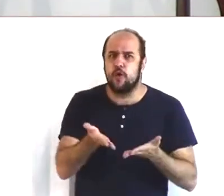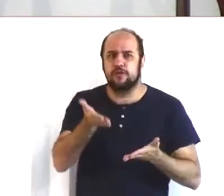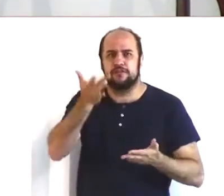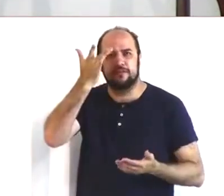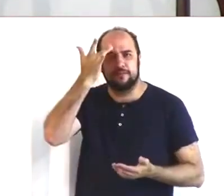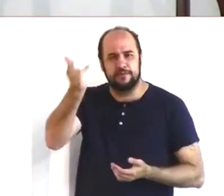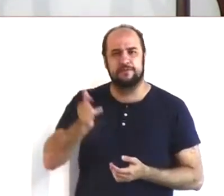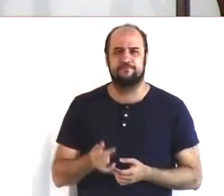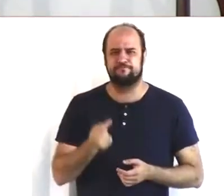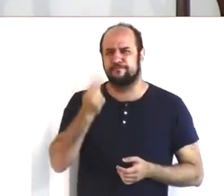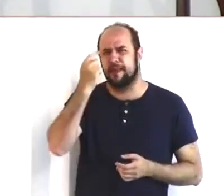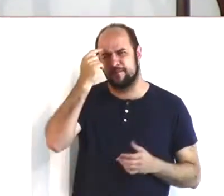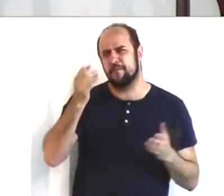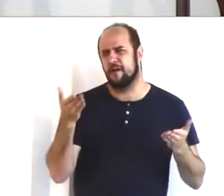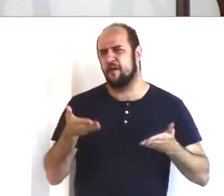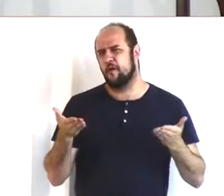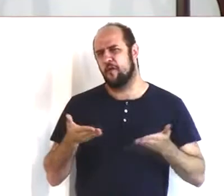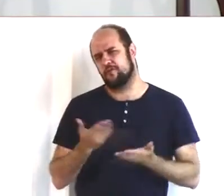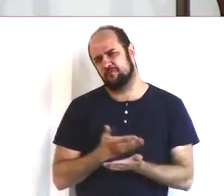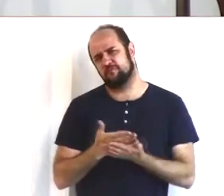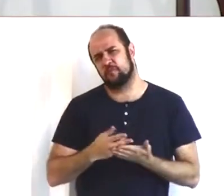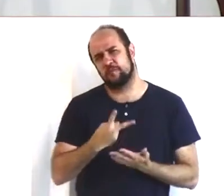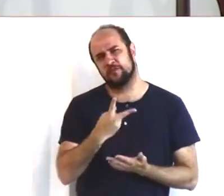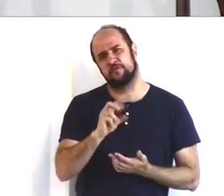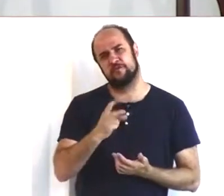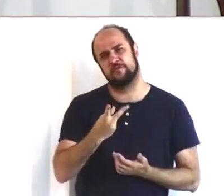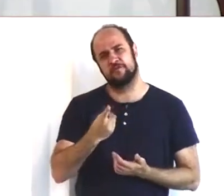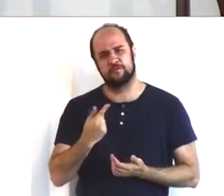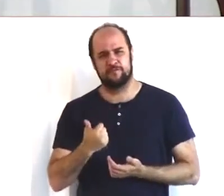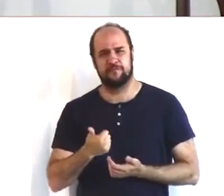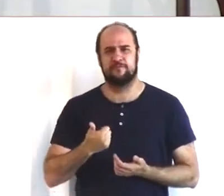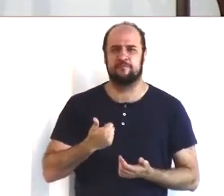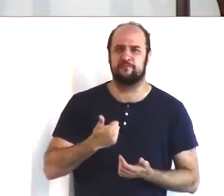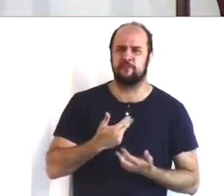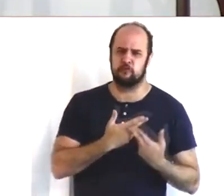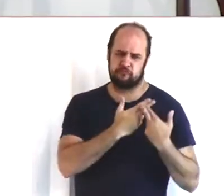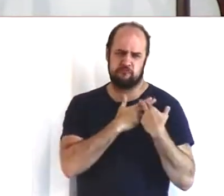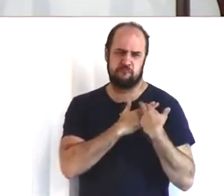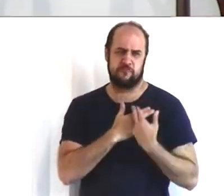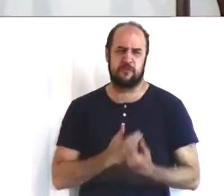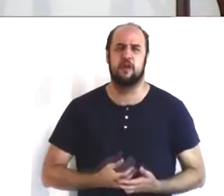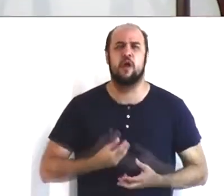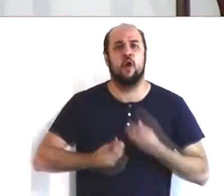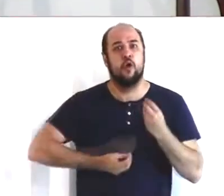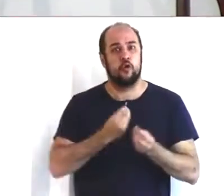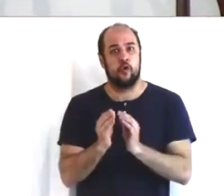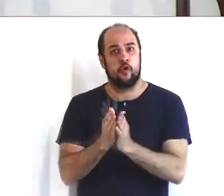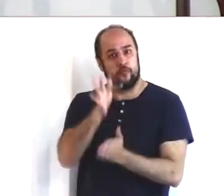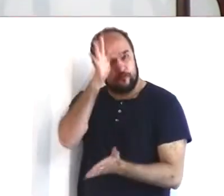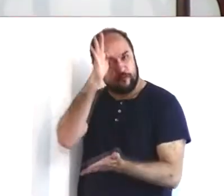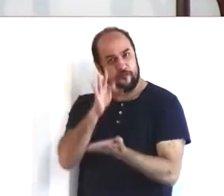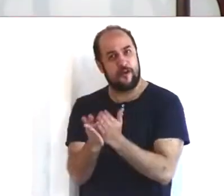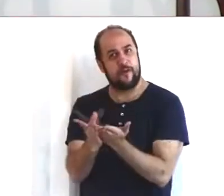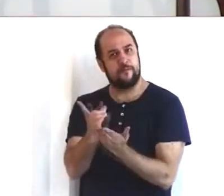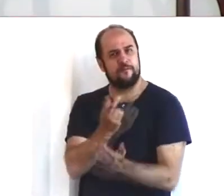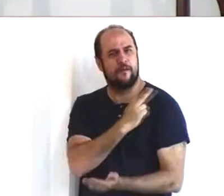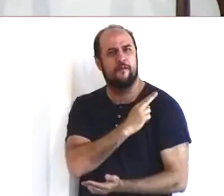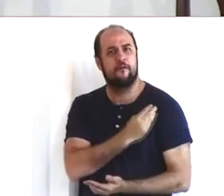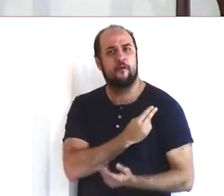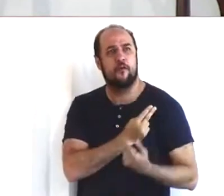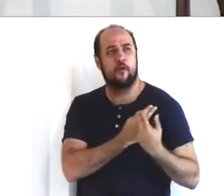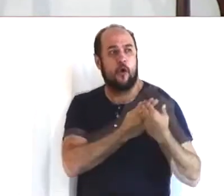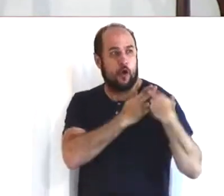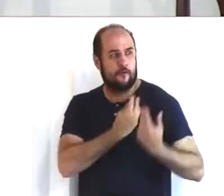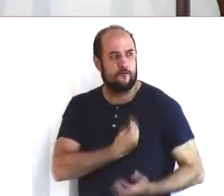uma reflexão que eu quero trazer nesse começo de 2021 de maneira muito responsável. Como praticar a fé bíblica? À luz aqui de